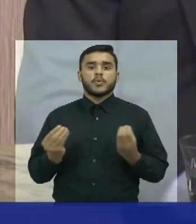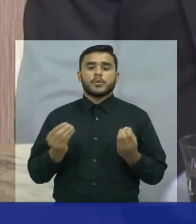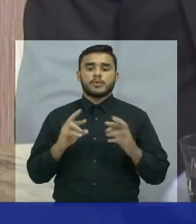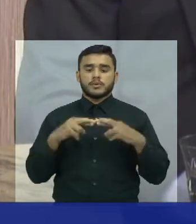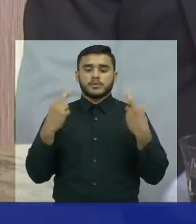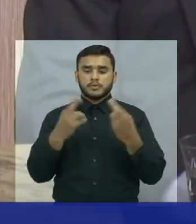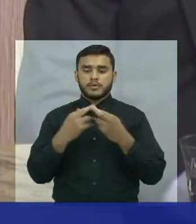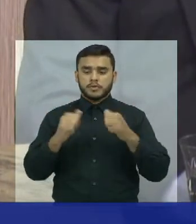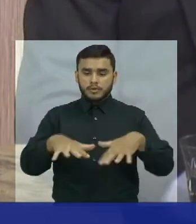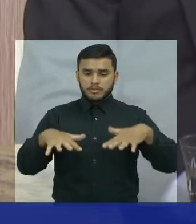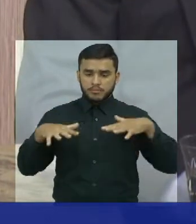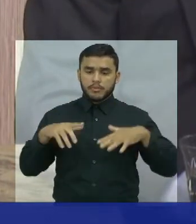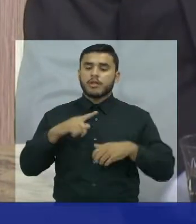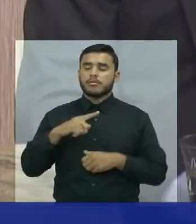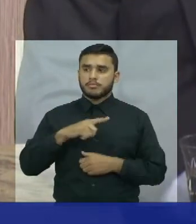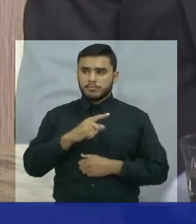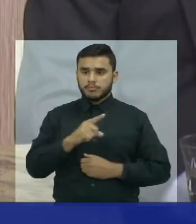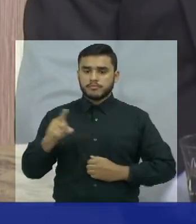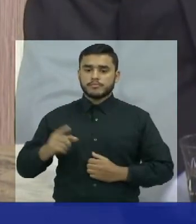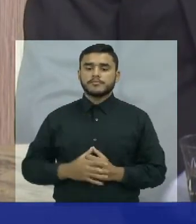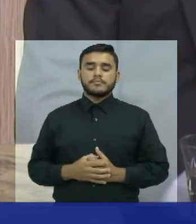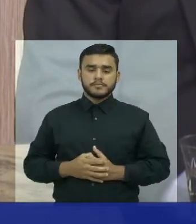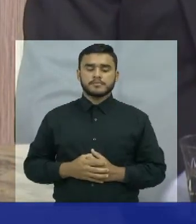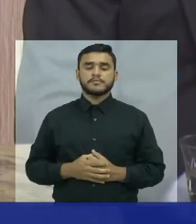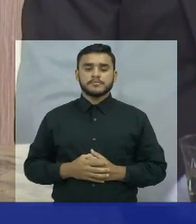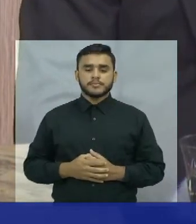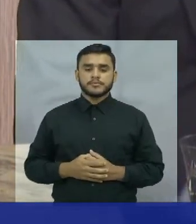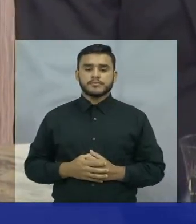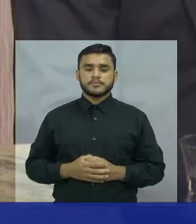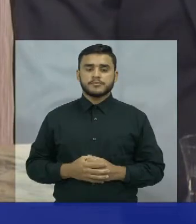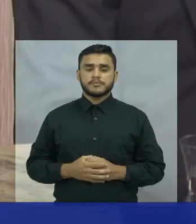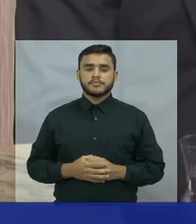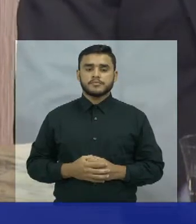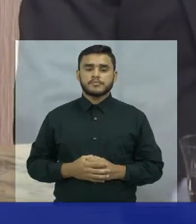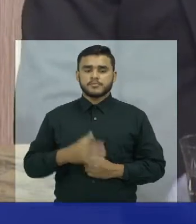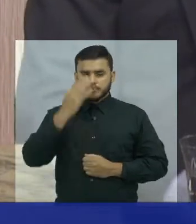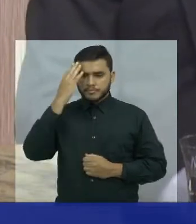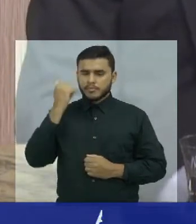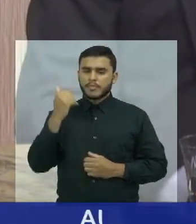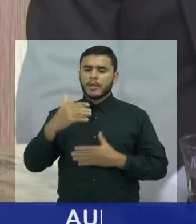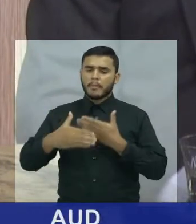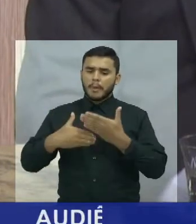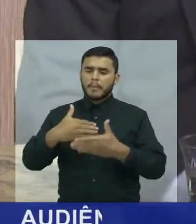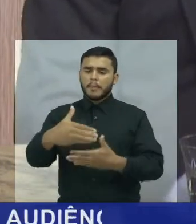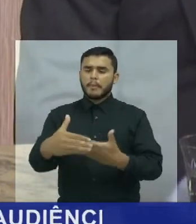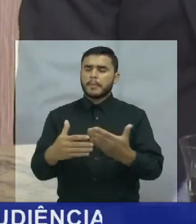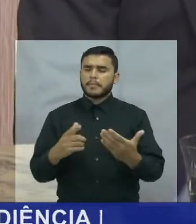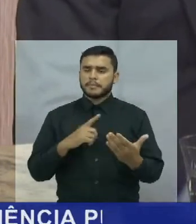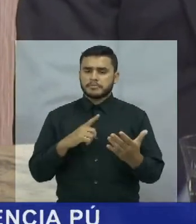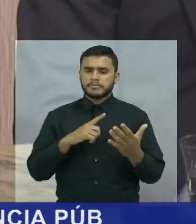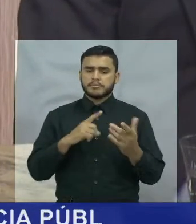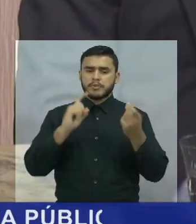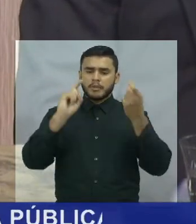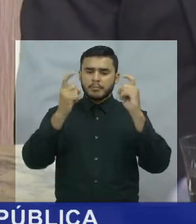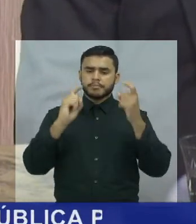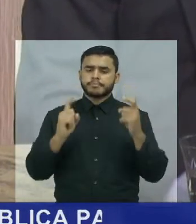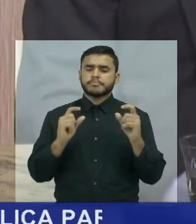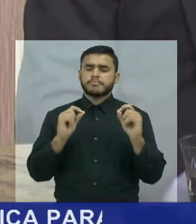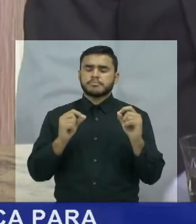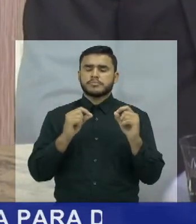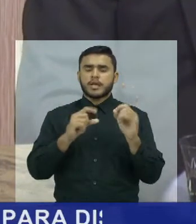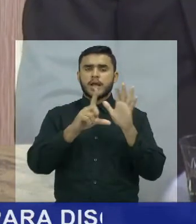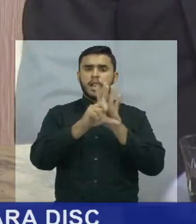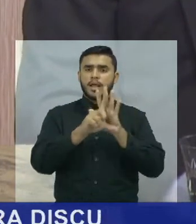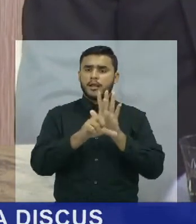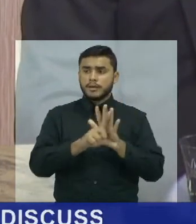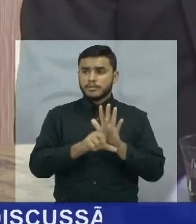audiência pública. Quero dizer também que o processo legislativo, a democracia representativa, né, que é